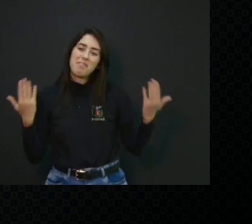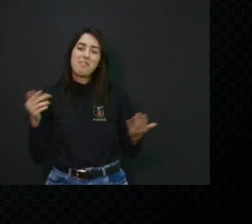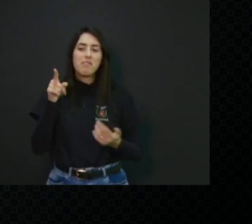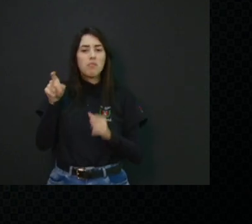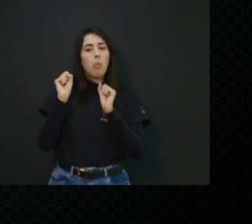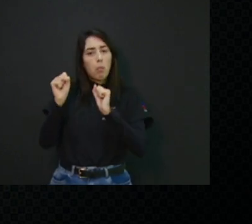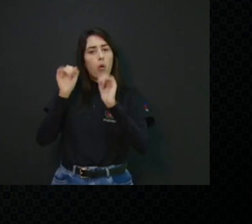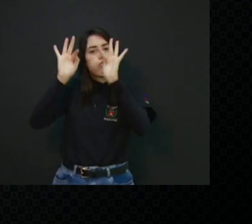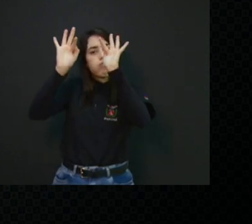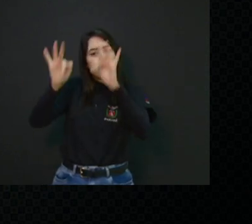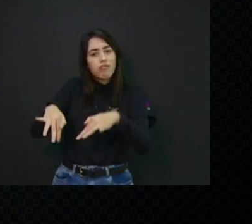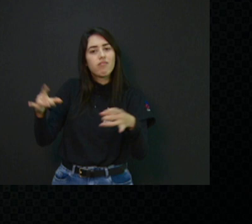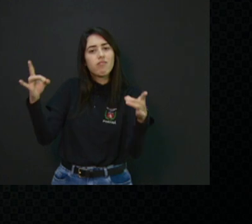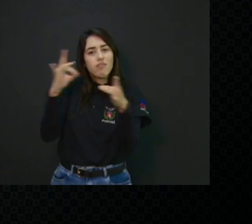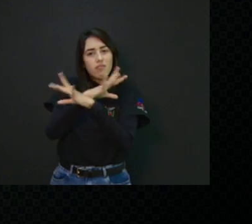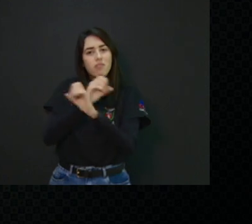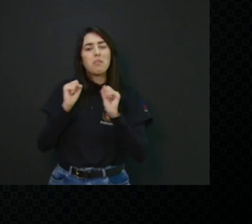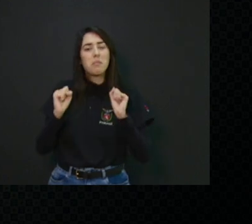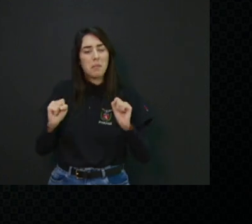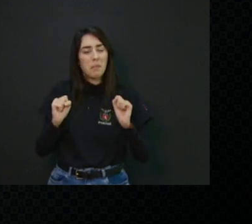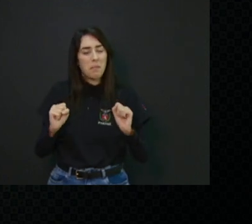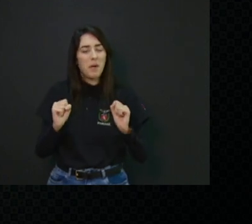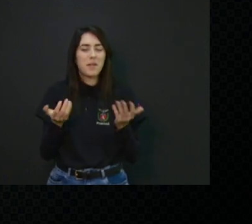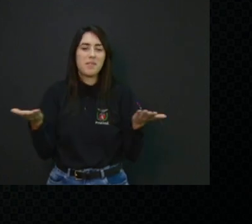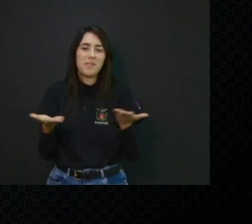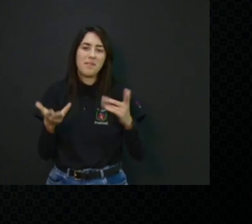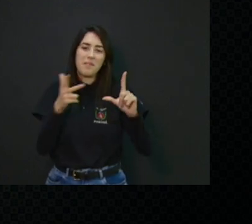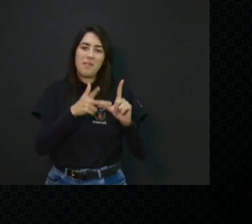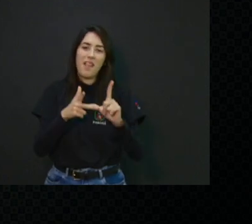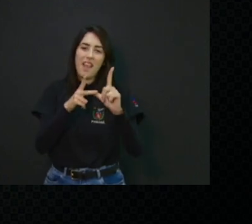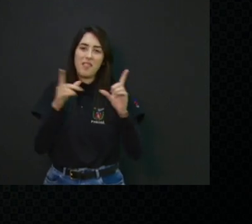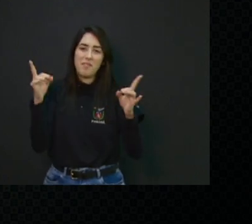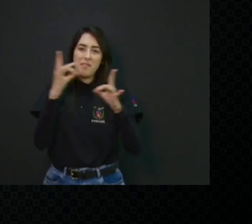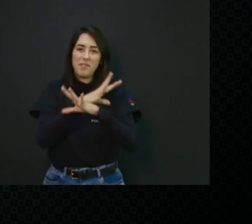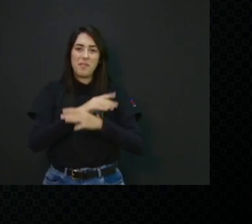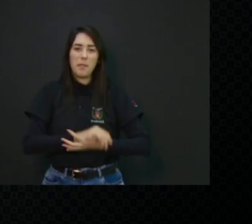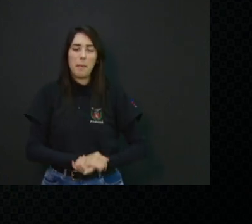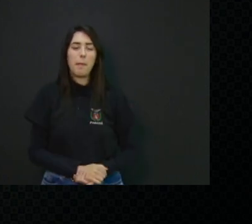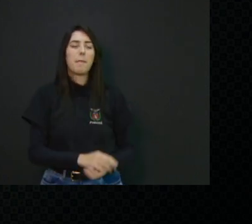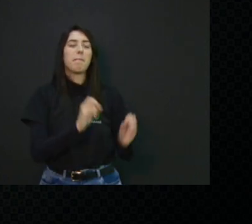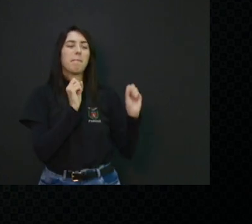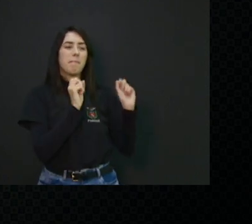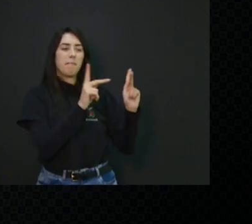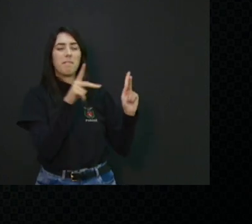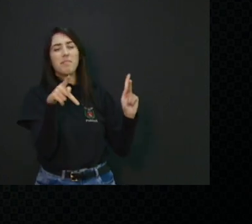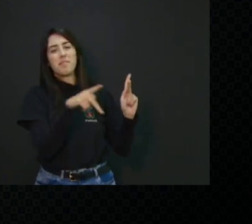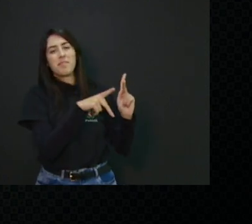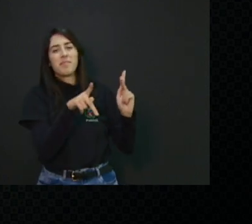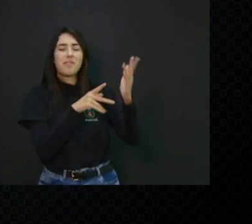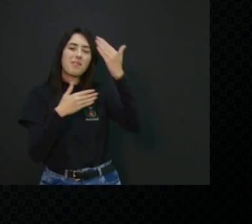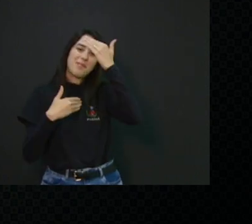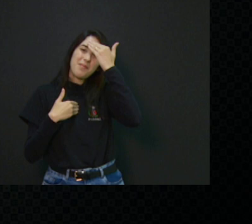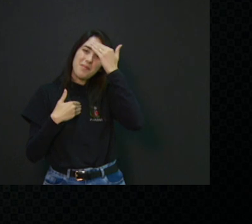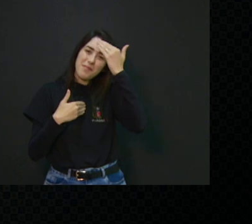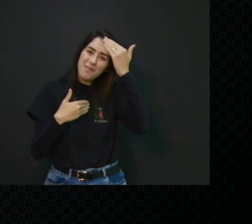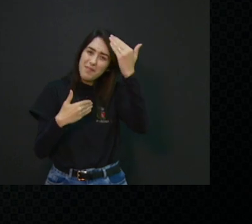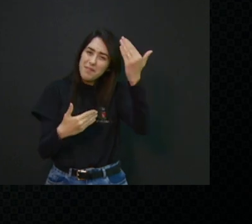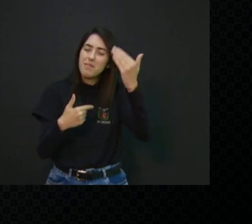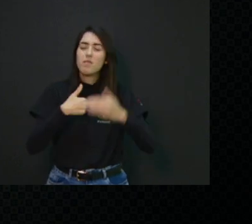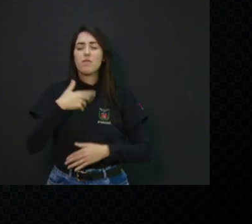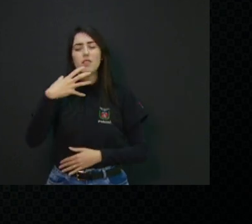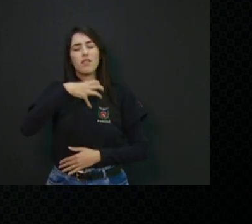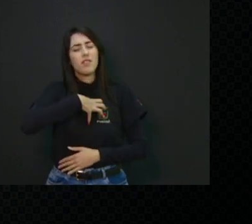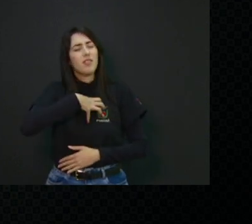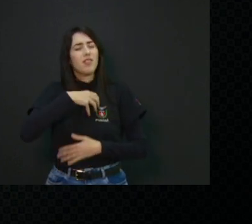né, fazer esse fechamento aqui com o pessoal. Ok, professor, eu agradeço, né, me sinto